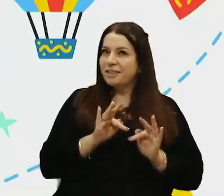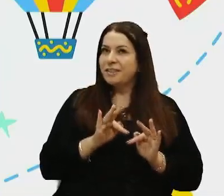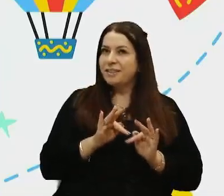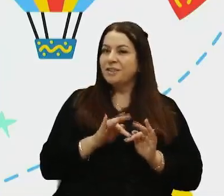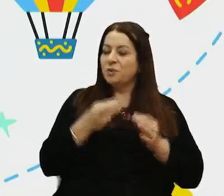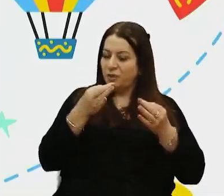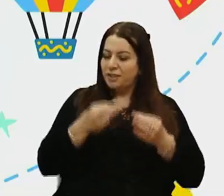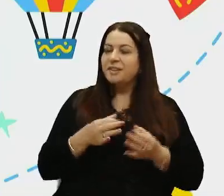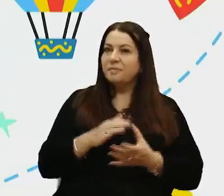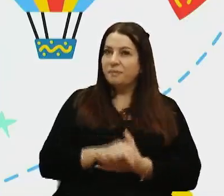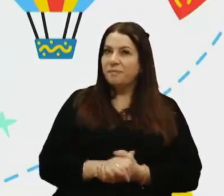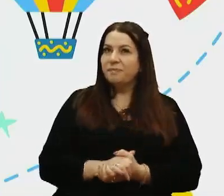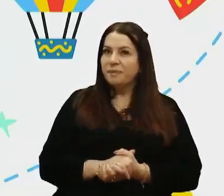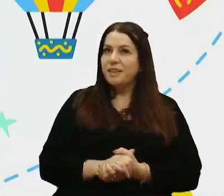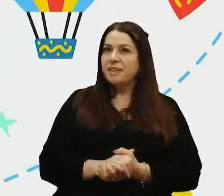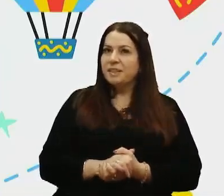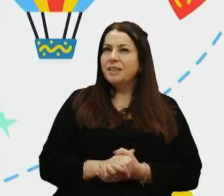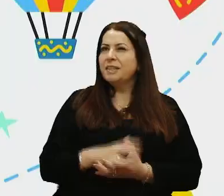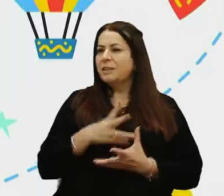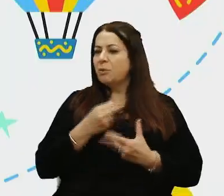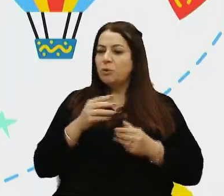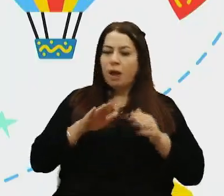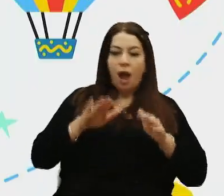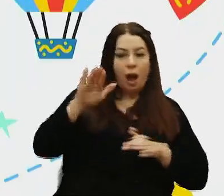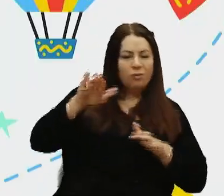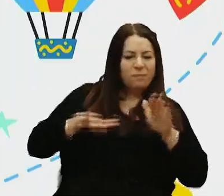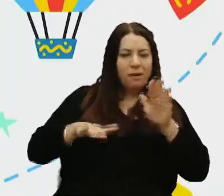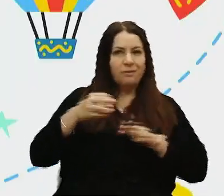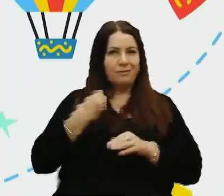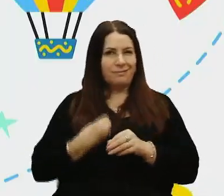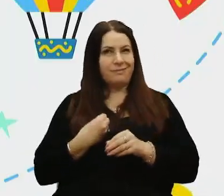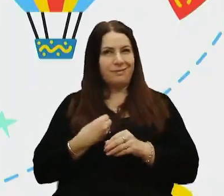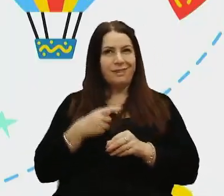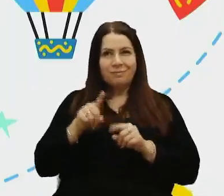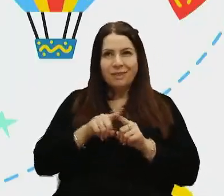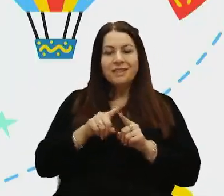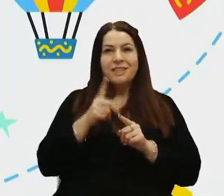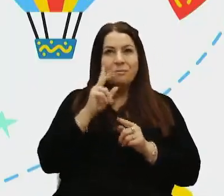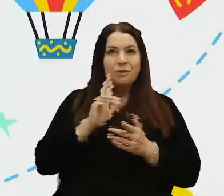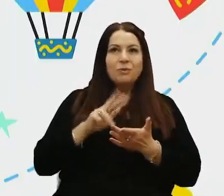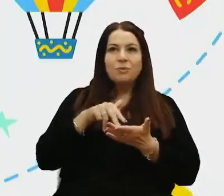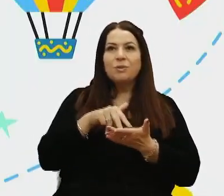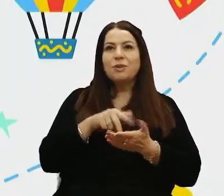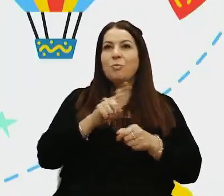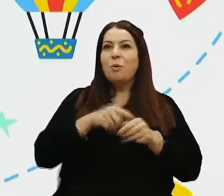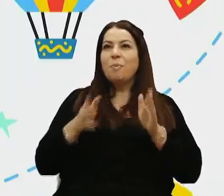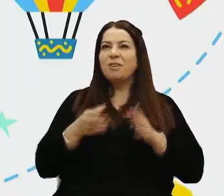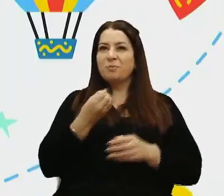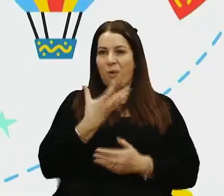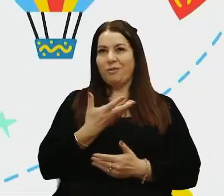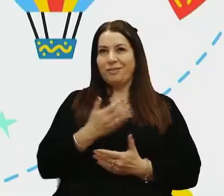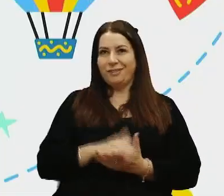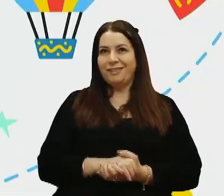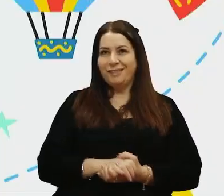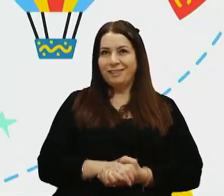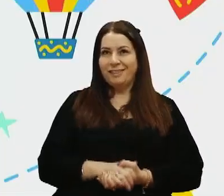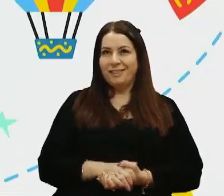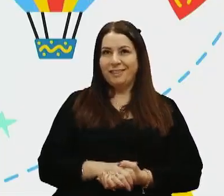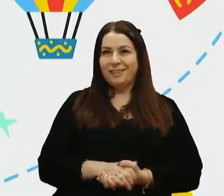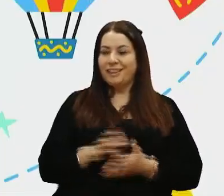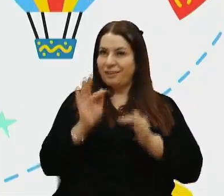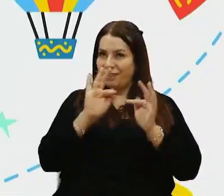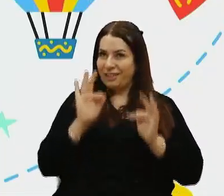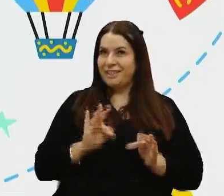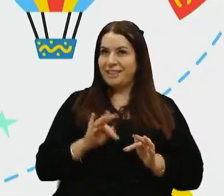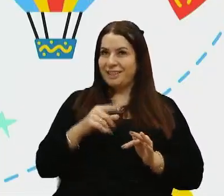toda certeza. Ia passar por altos e baixos, mas ia sempre prevalecer os momentos bons e a